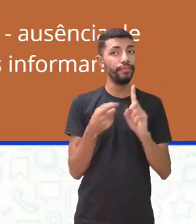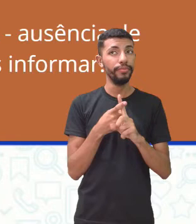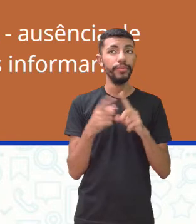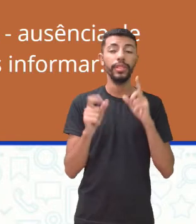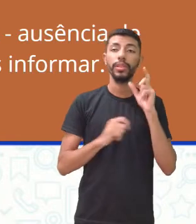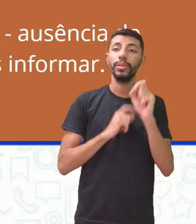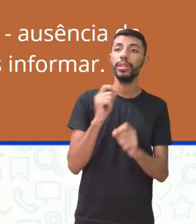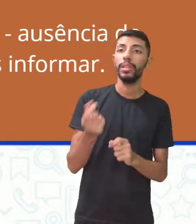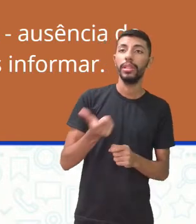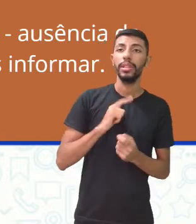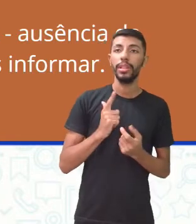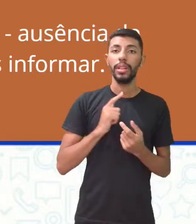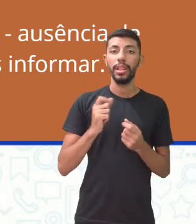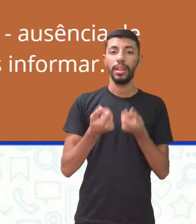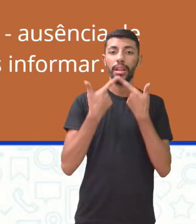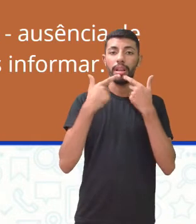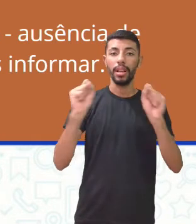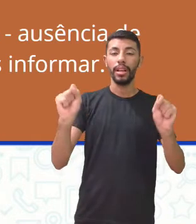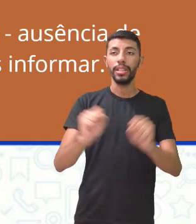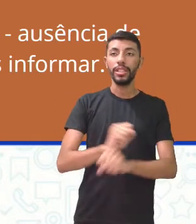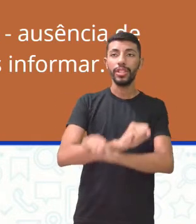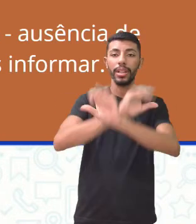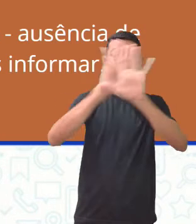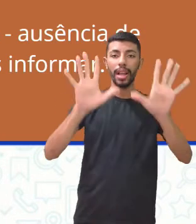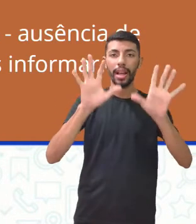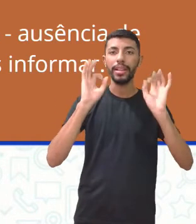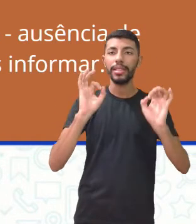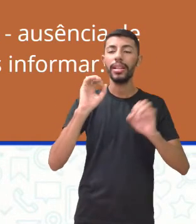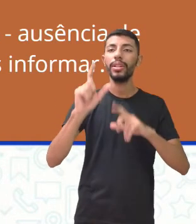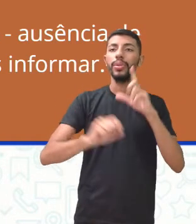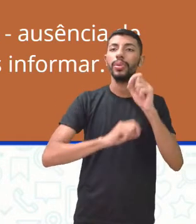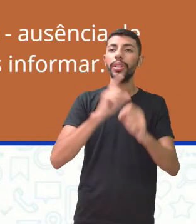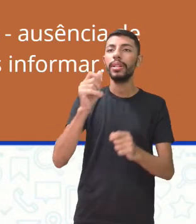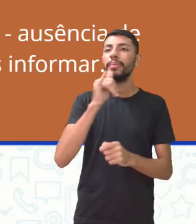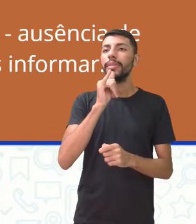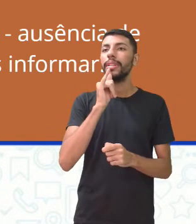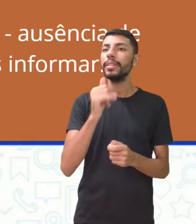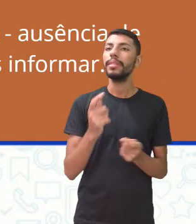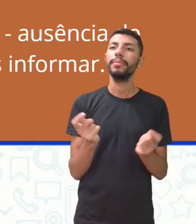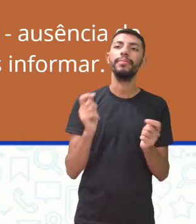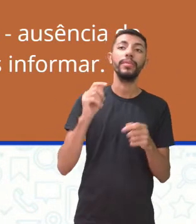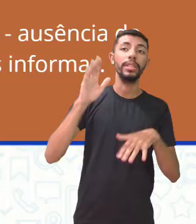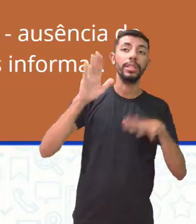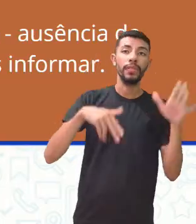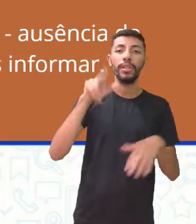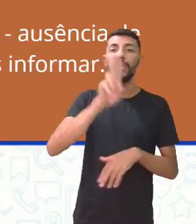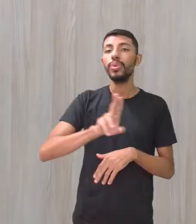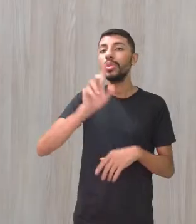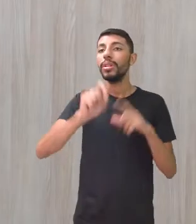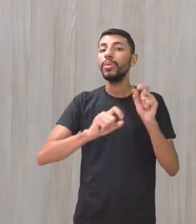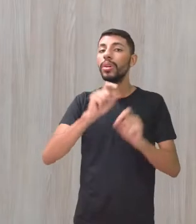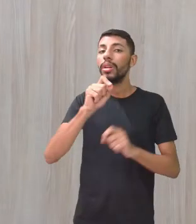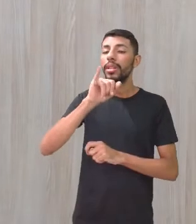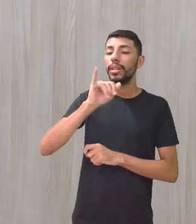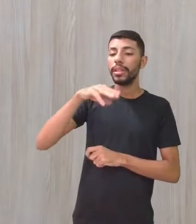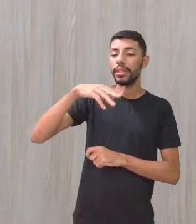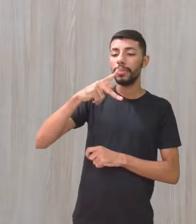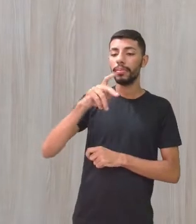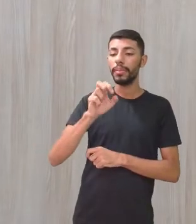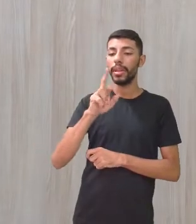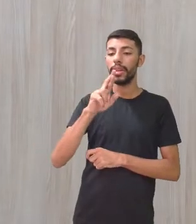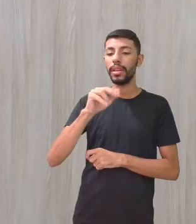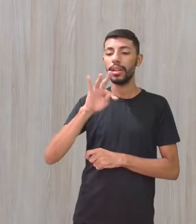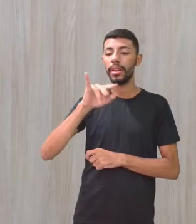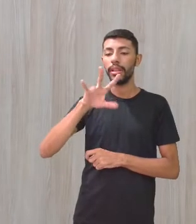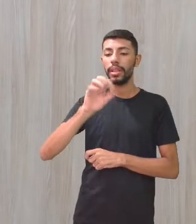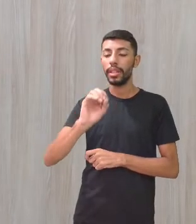objetiva, a ausência de imperativo, apenas informar. Em outros casos, pode ser que haja imperativo, que é aquele verbozinho que dá a ordem, né?